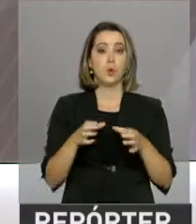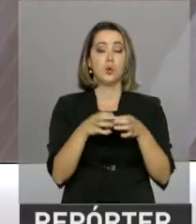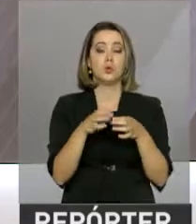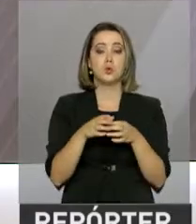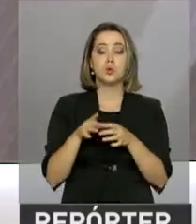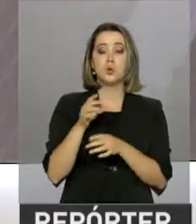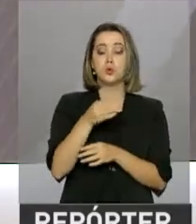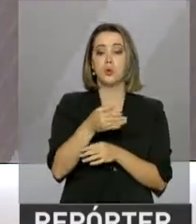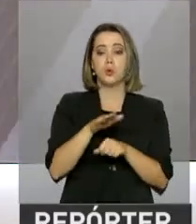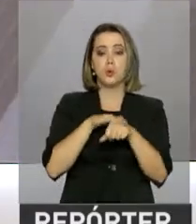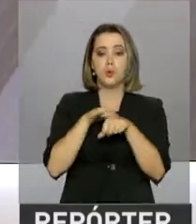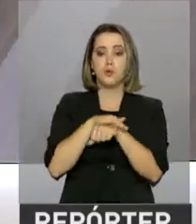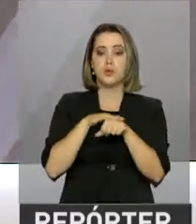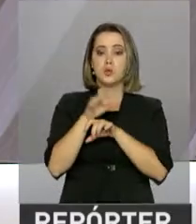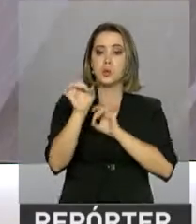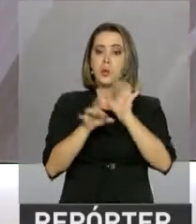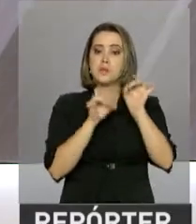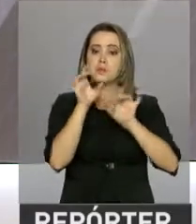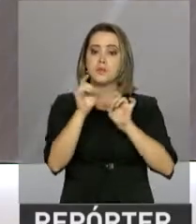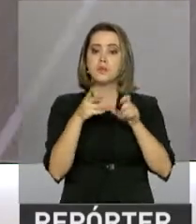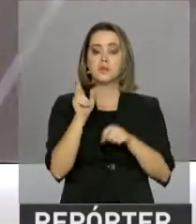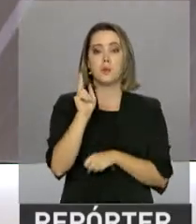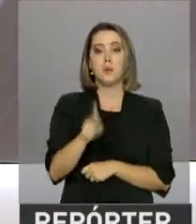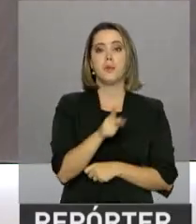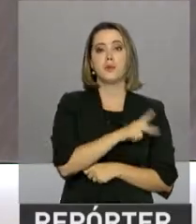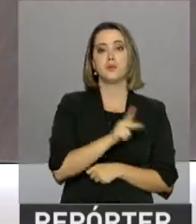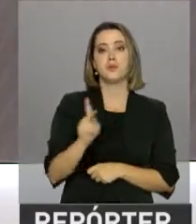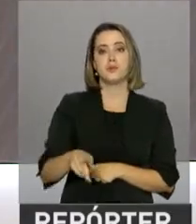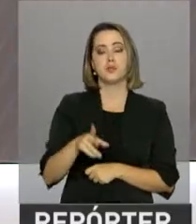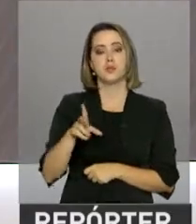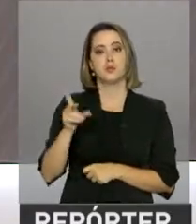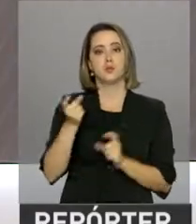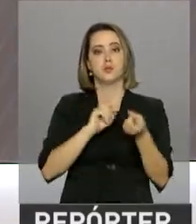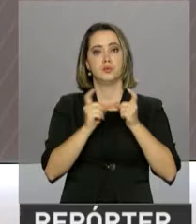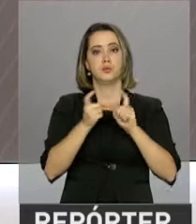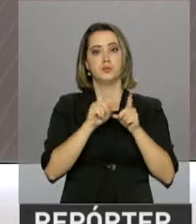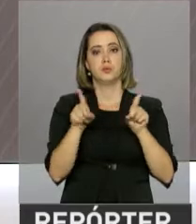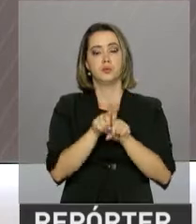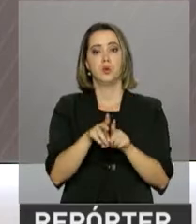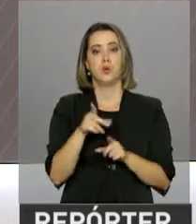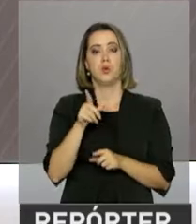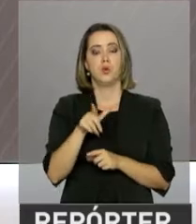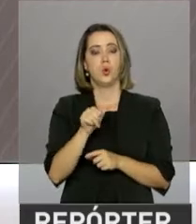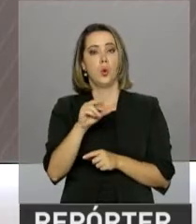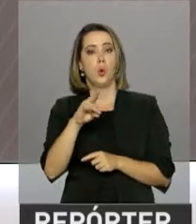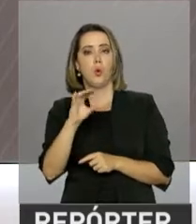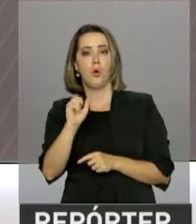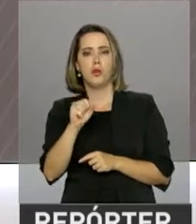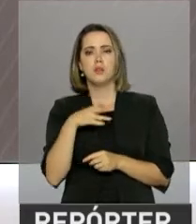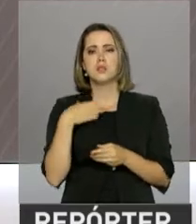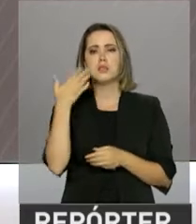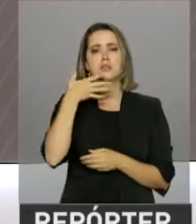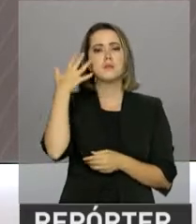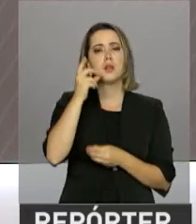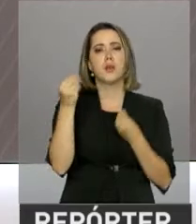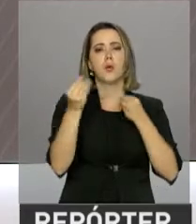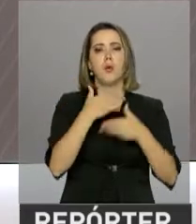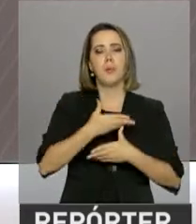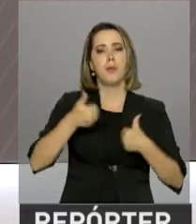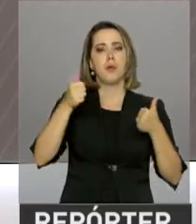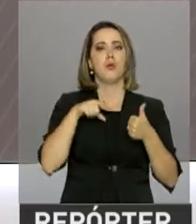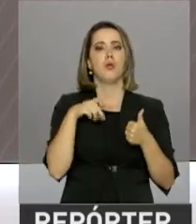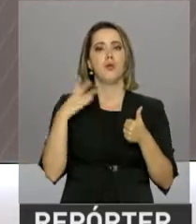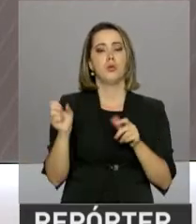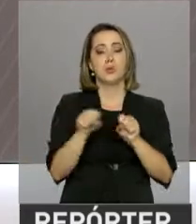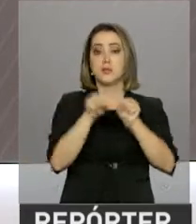com um especialista no assunto o professor de administração lucas esmeraldo ele conta agora pra gente quais as vantagens deste novo